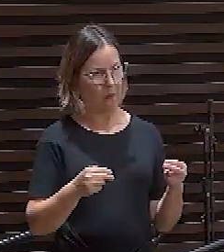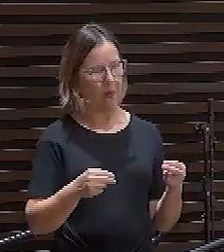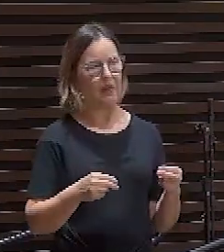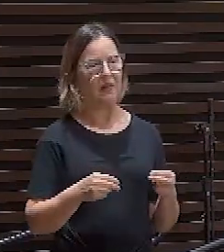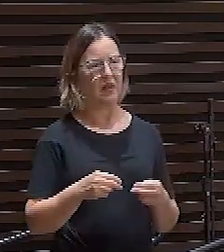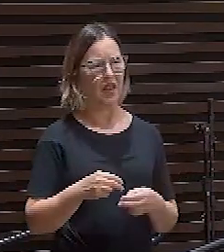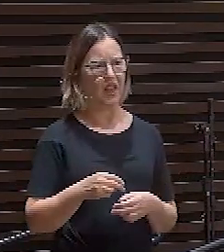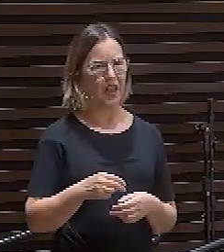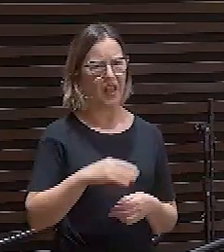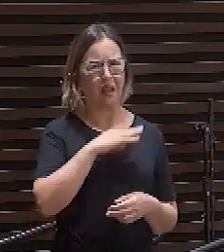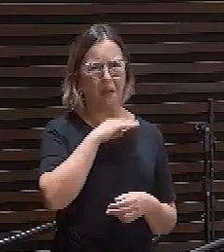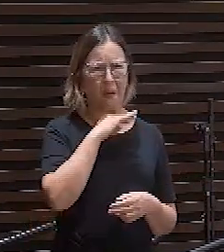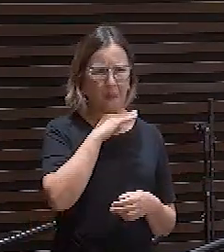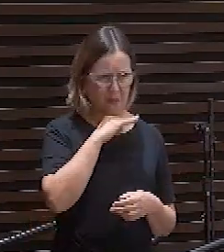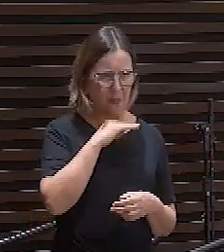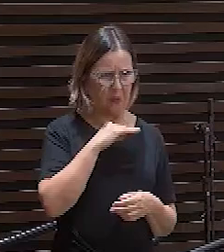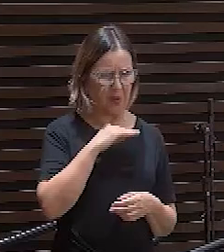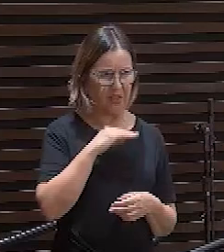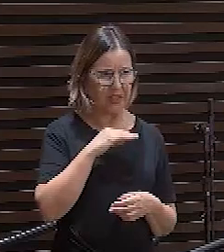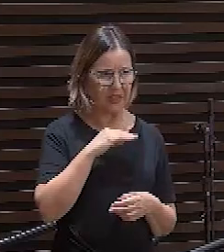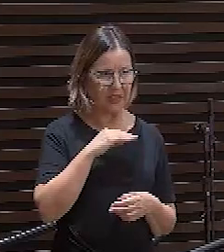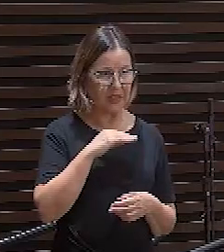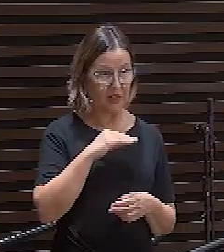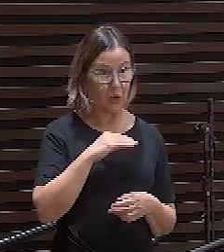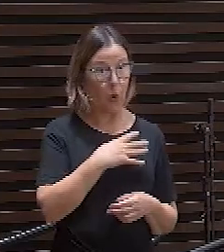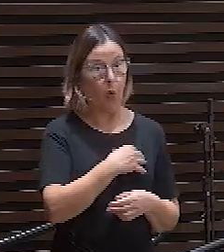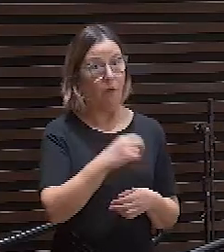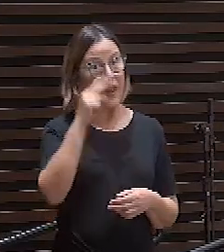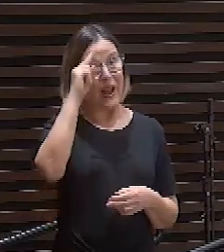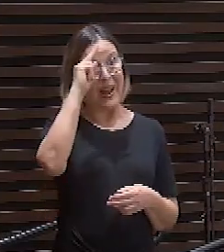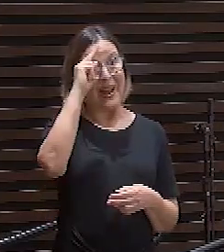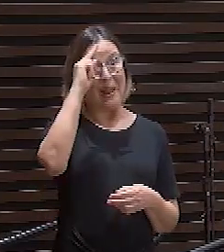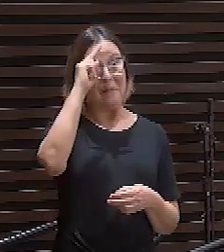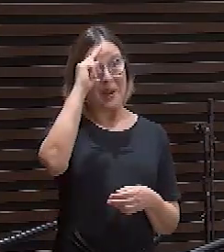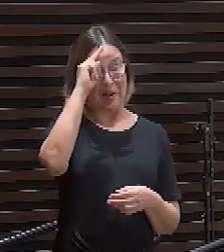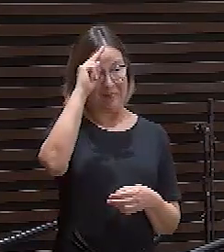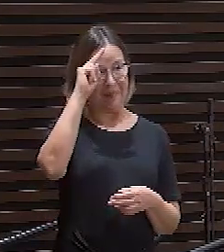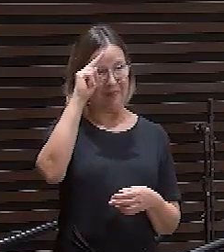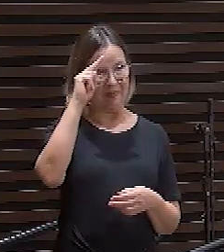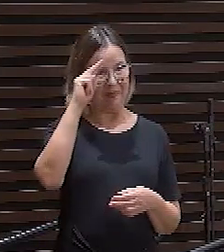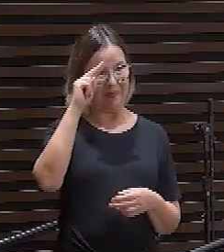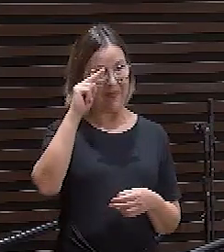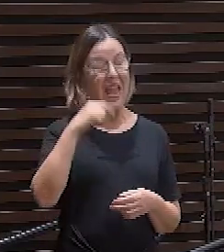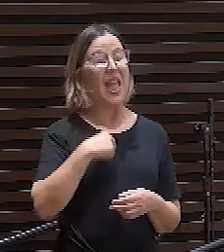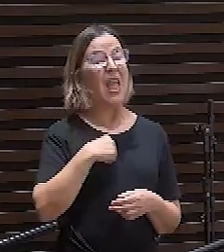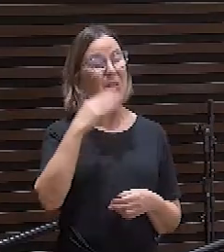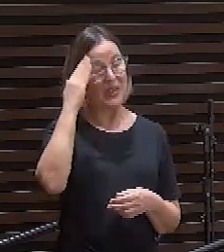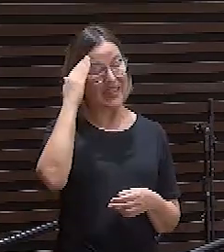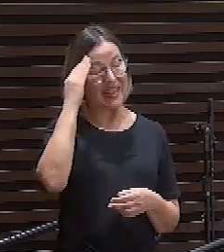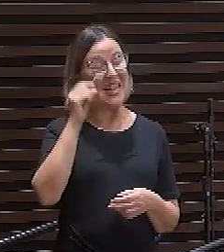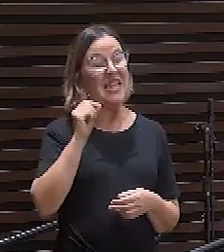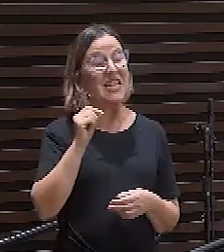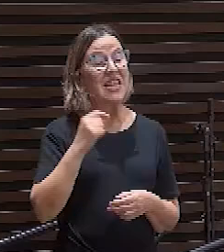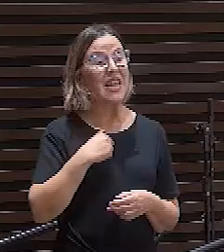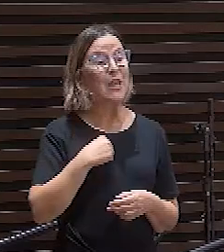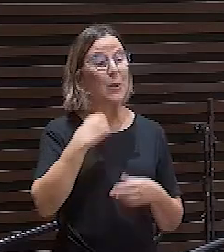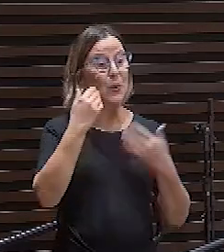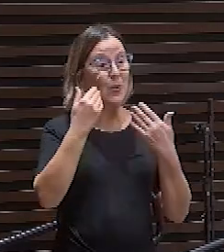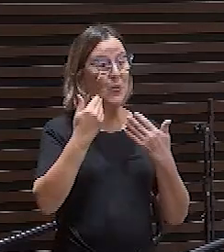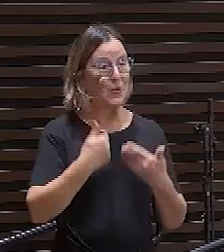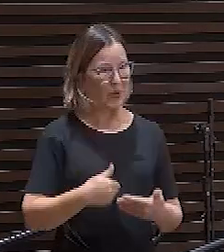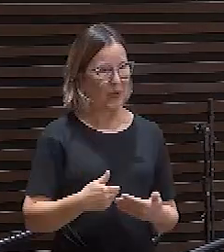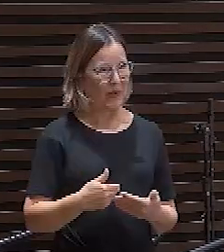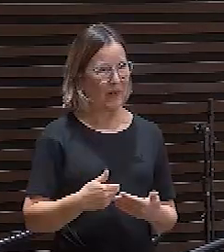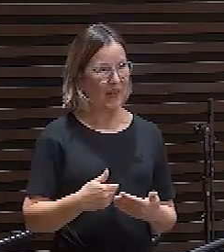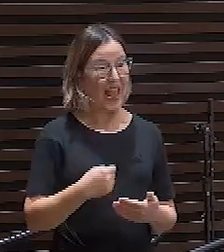opa, aqui não. Aqui não. Eu sei quem eu sou. Eu sou um filho amado